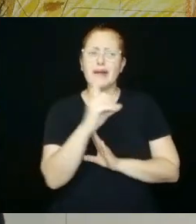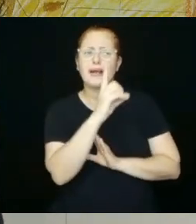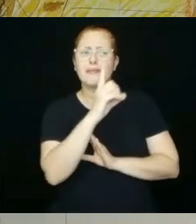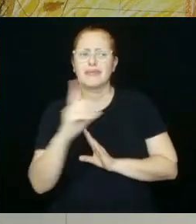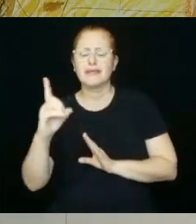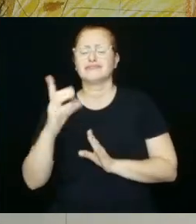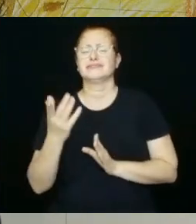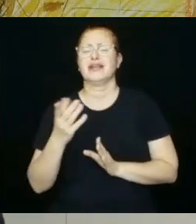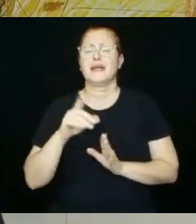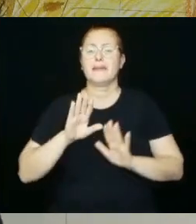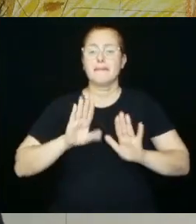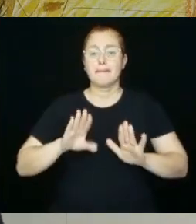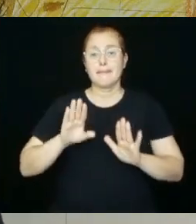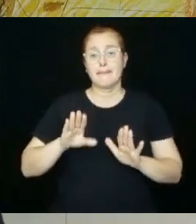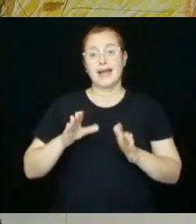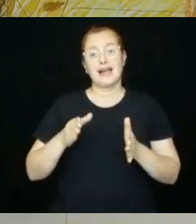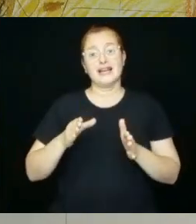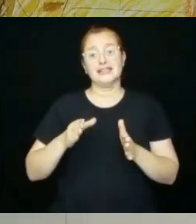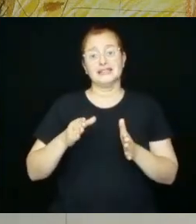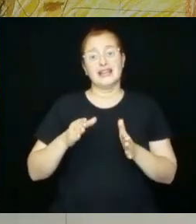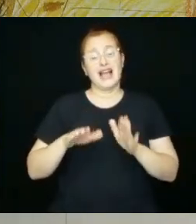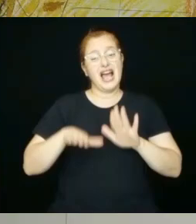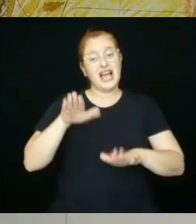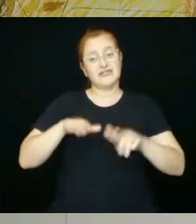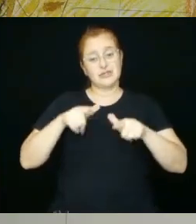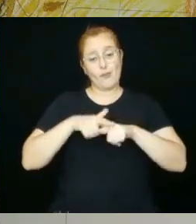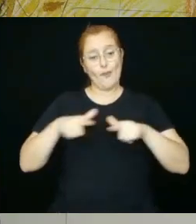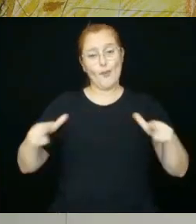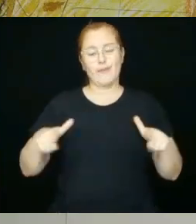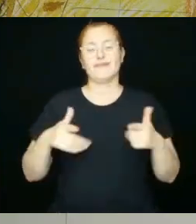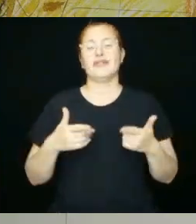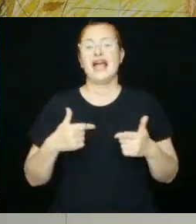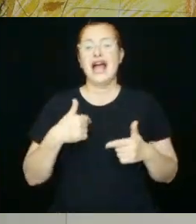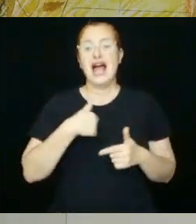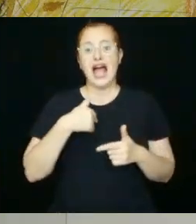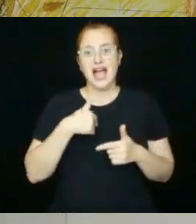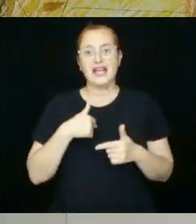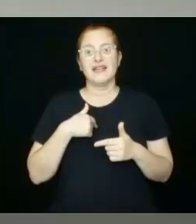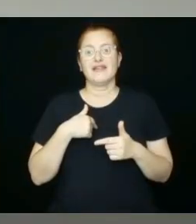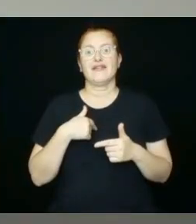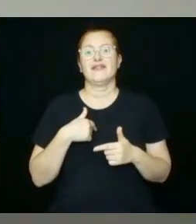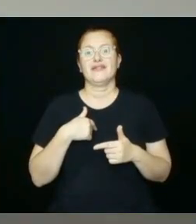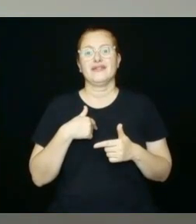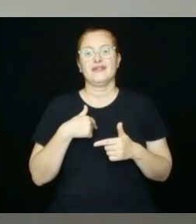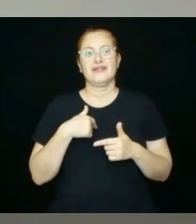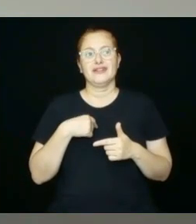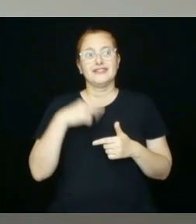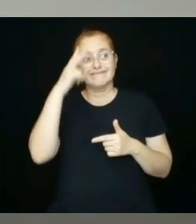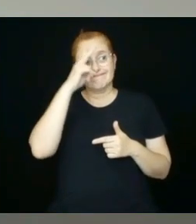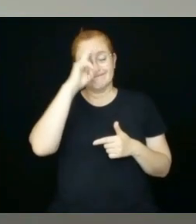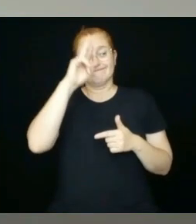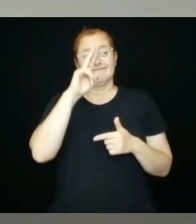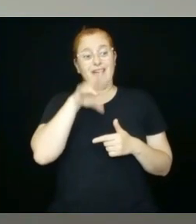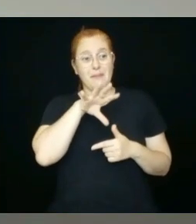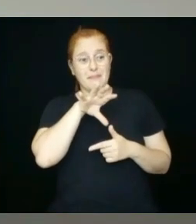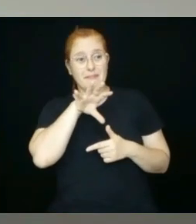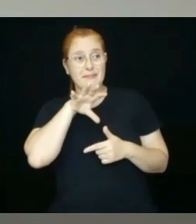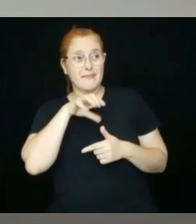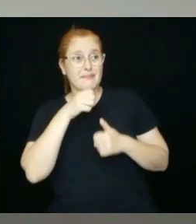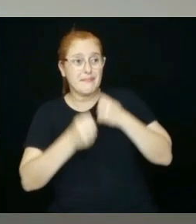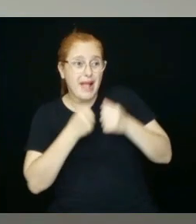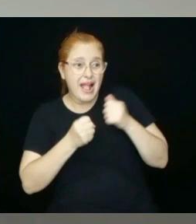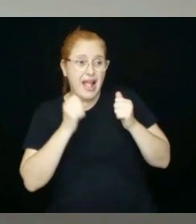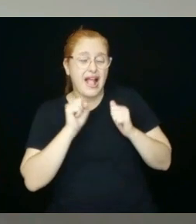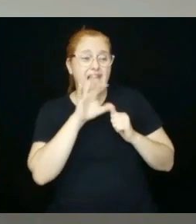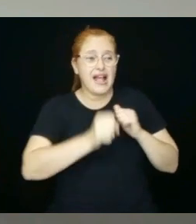enquanto eu trabalhava aqui nem sempre eu pegava eles passando assim. E aí quando eu dava conta que ia passar um,